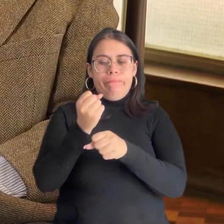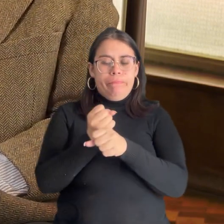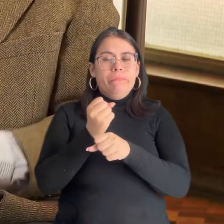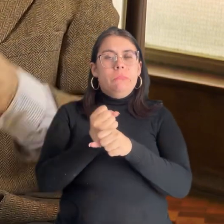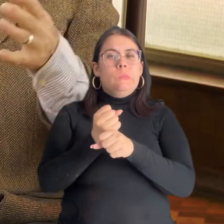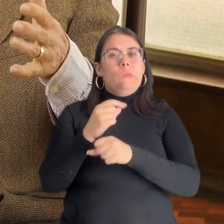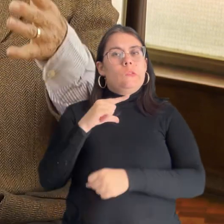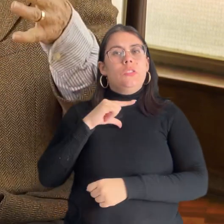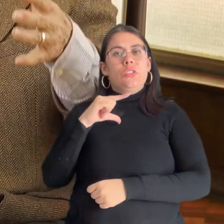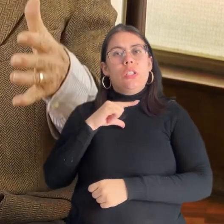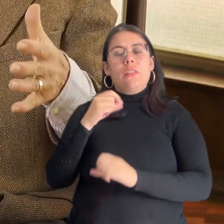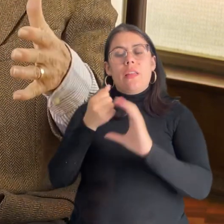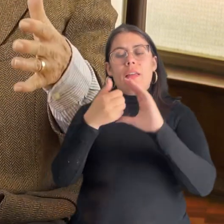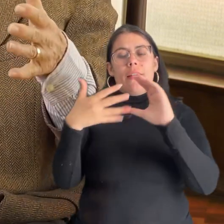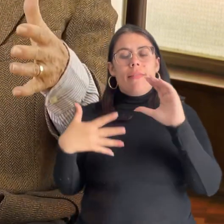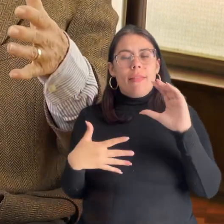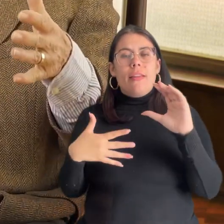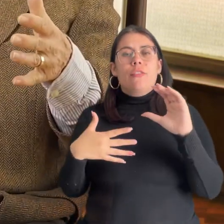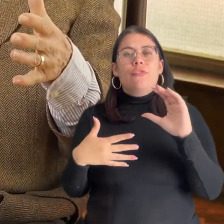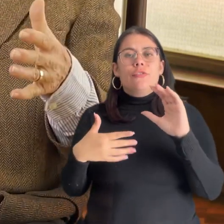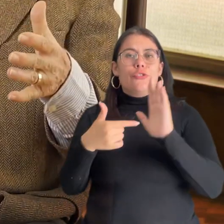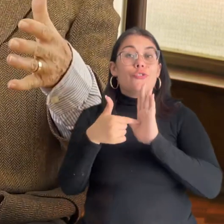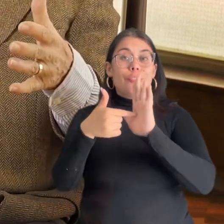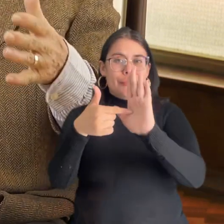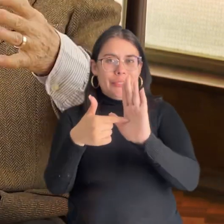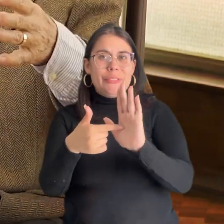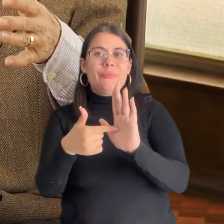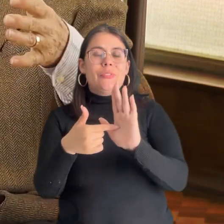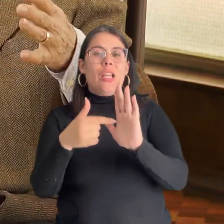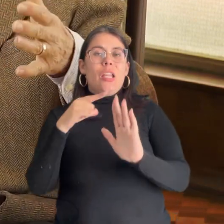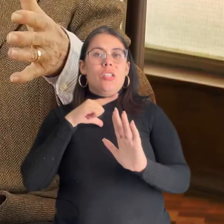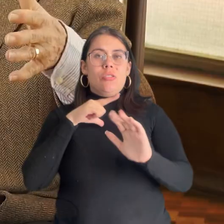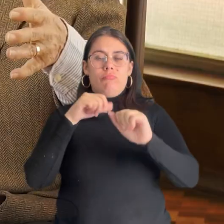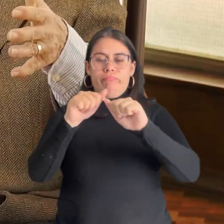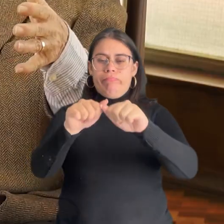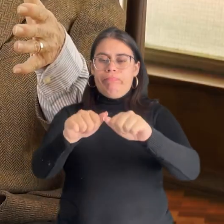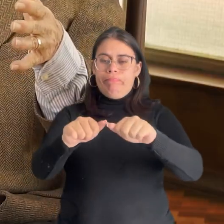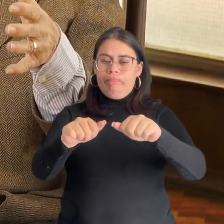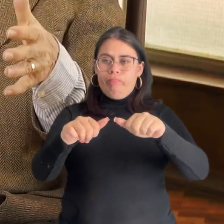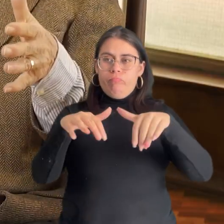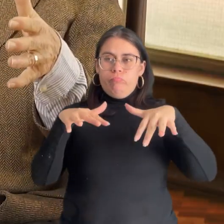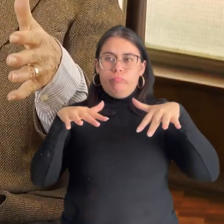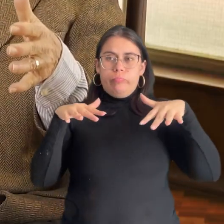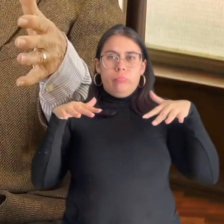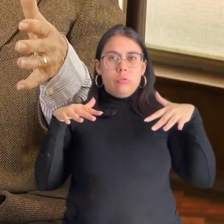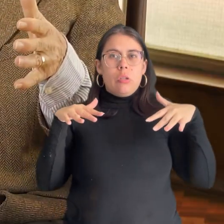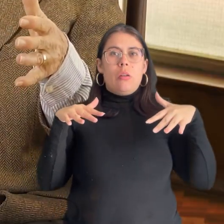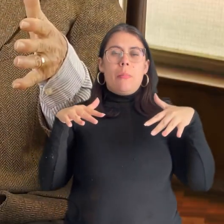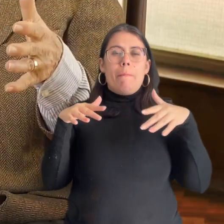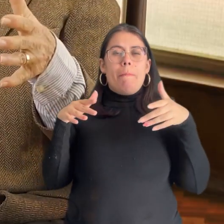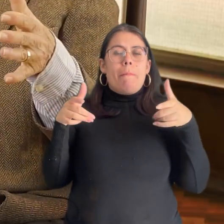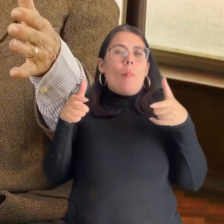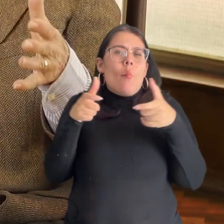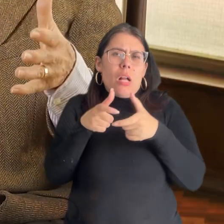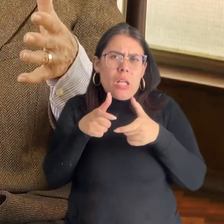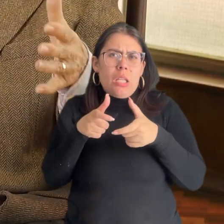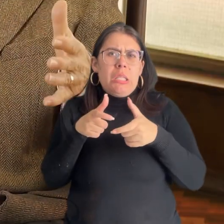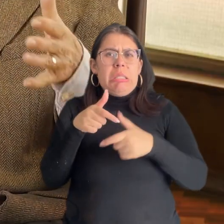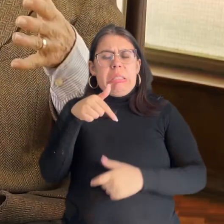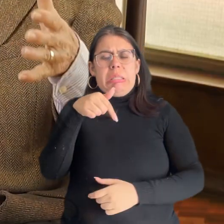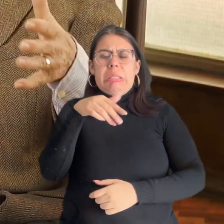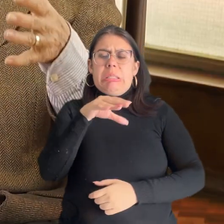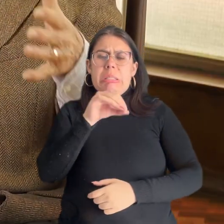construído, tinha, então, essas características que eu estava dizendo. Era uma plateia relativamente